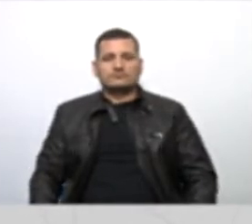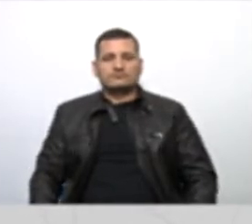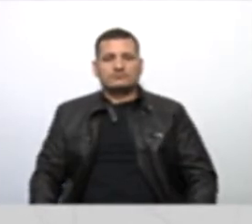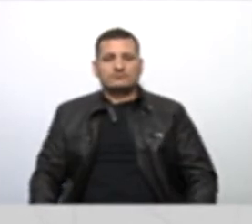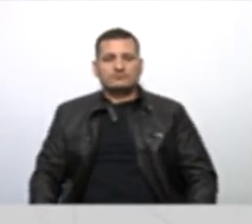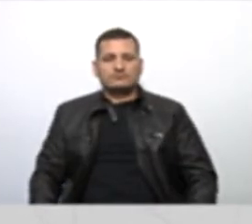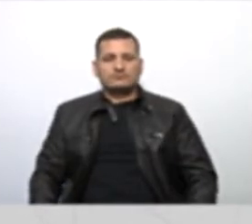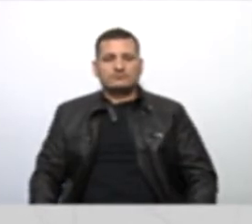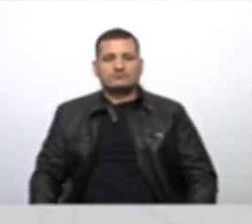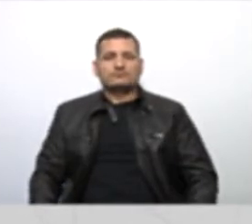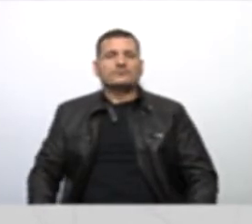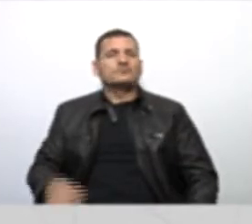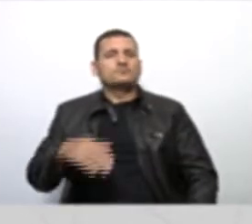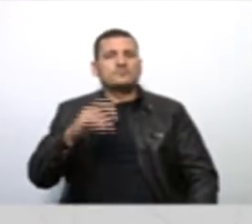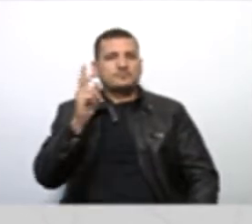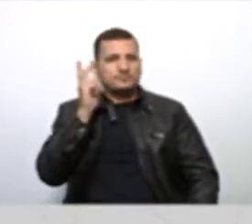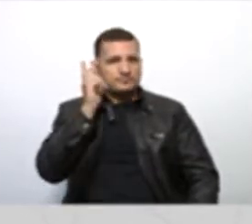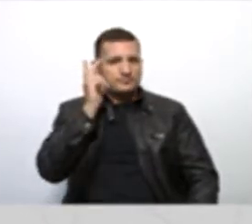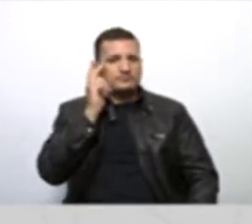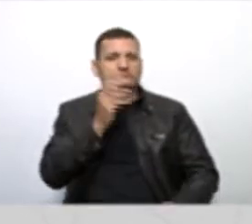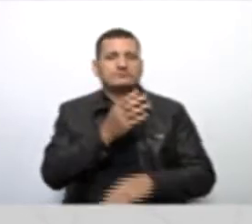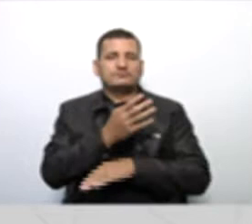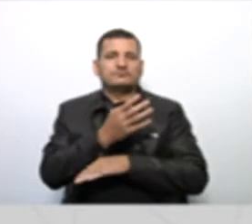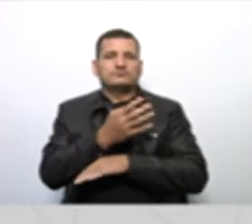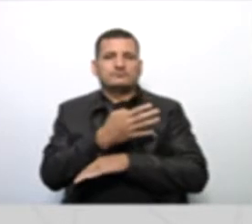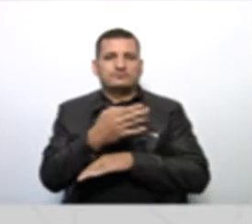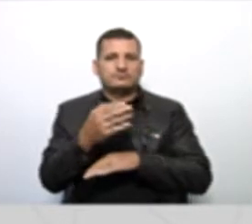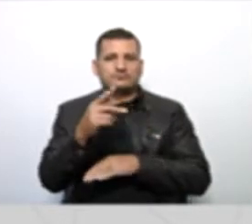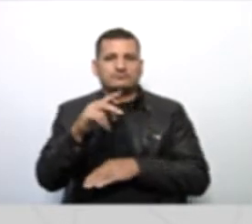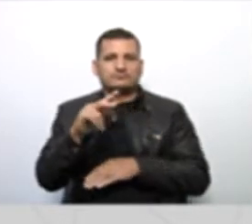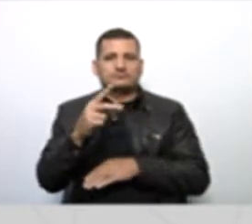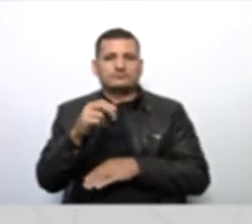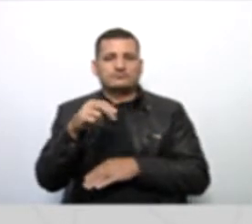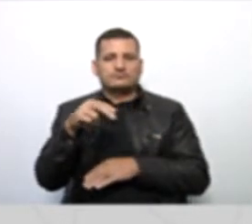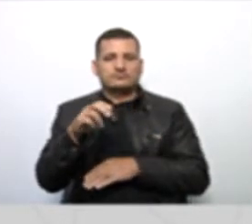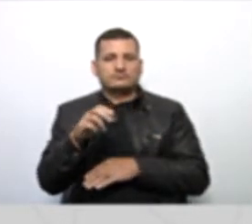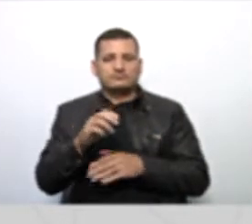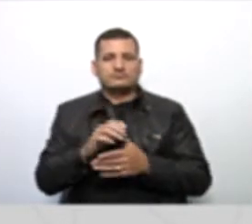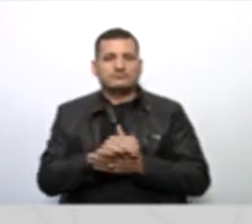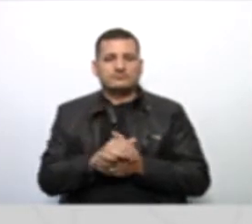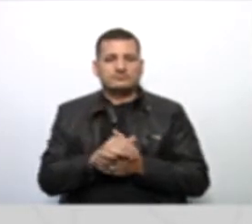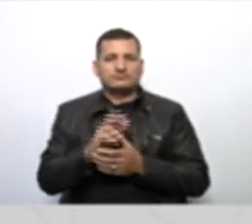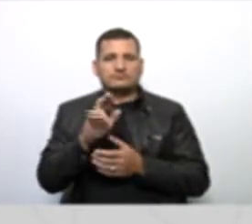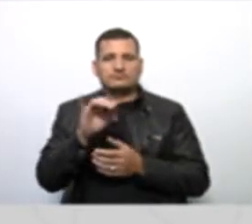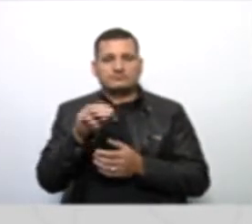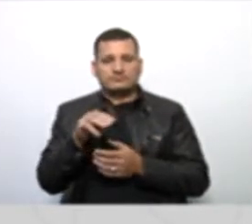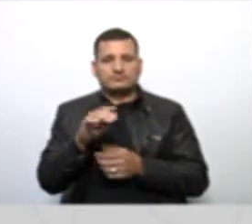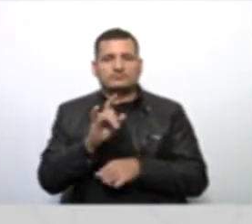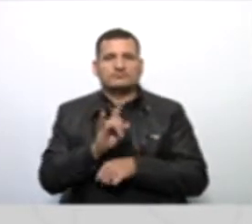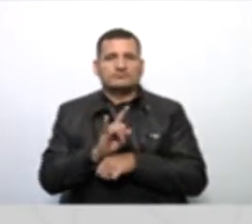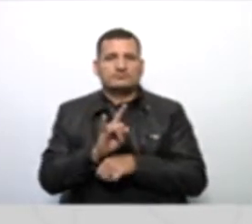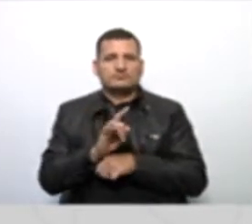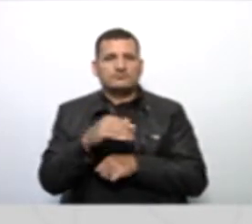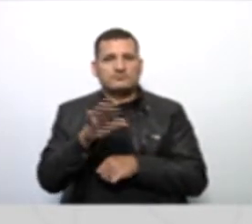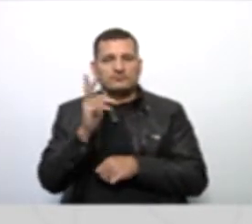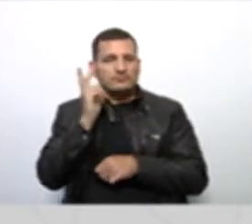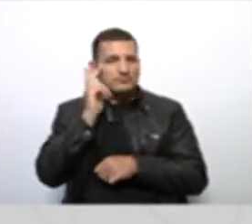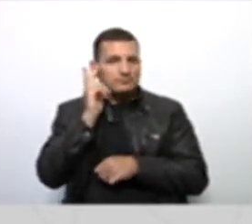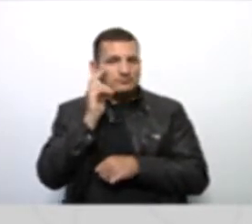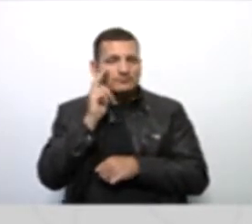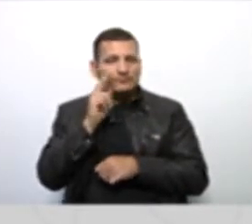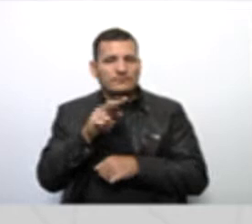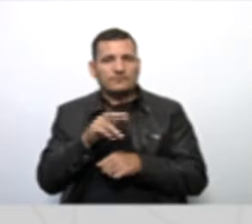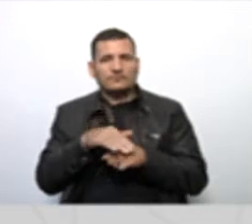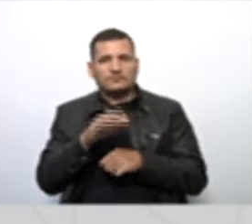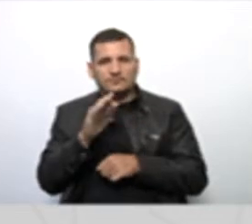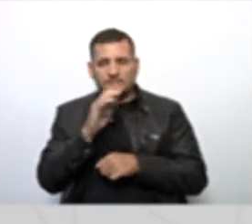Windows Phone, o BlackBerry aqui, né? O RIM. E o Android aqui, esse é um dos mais comuns, é que você vê mais,